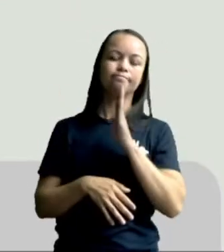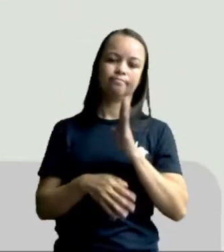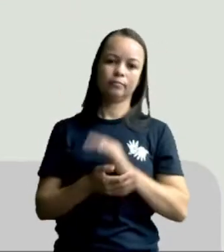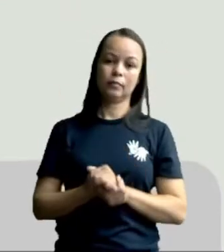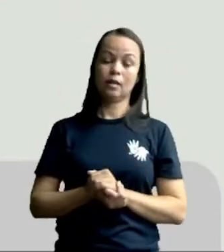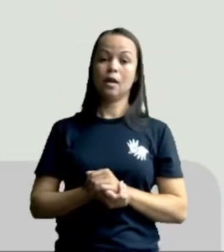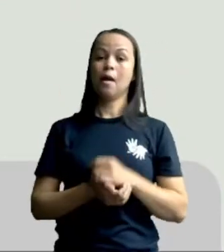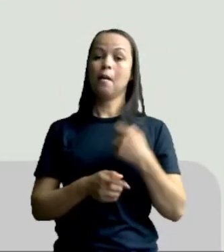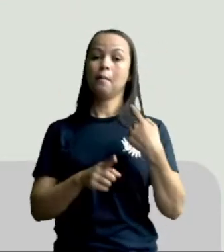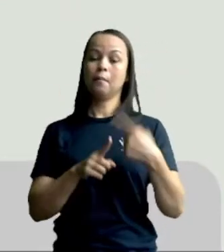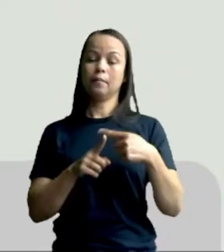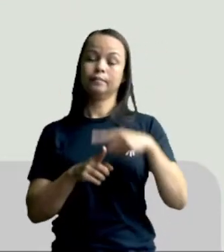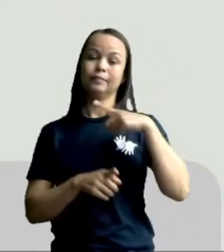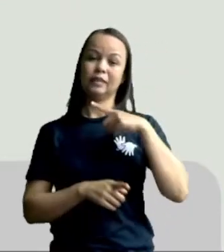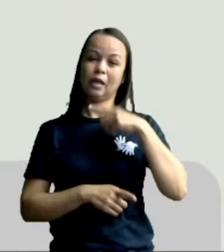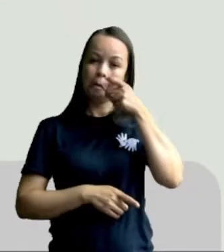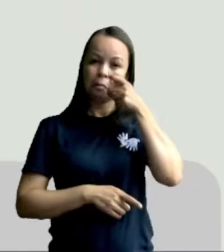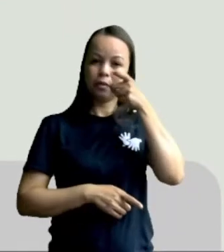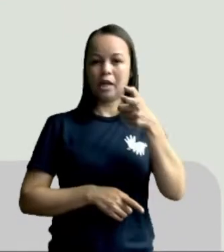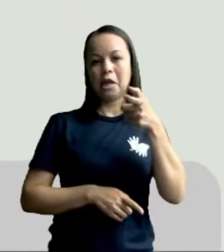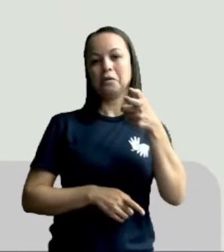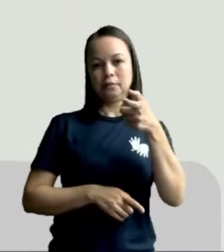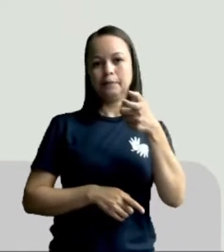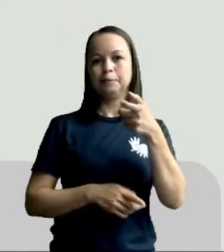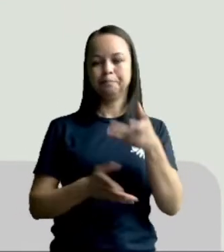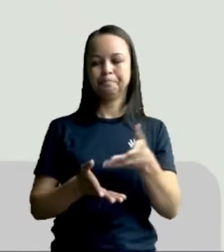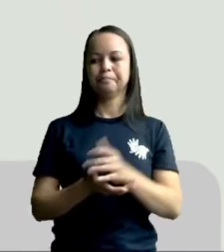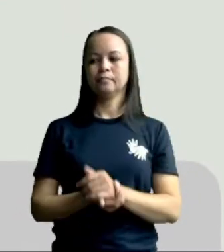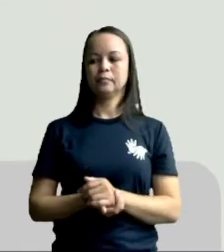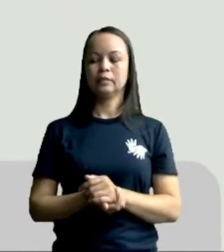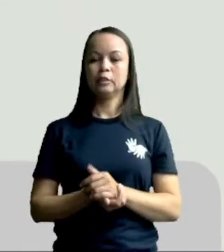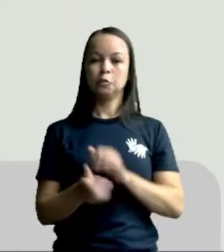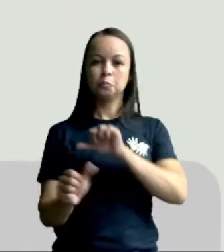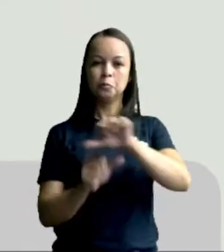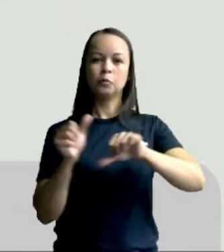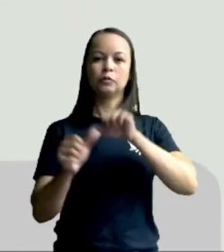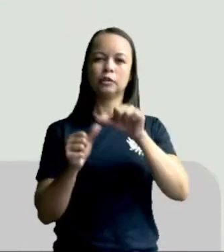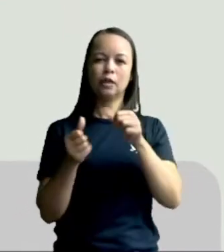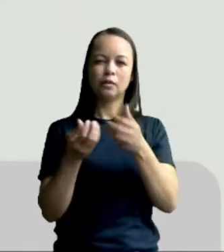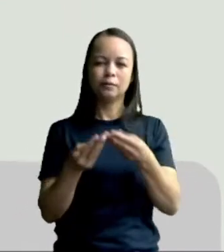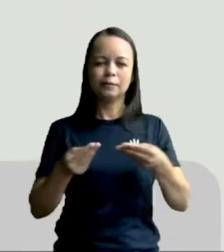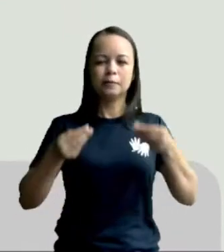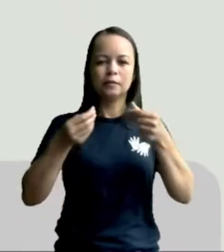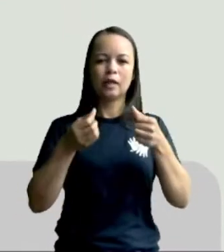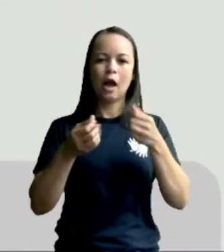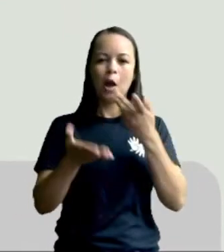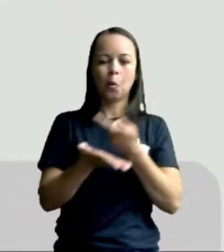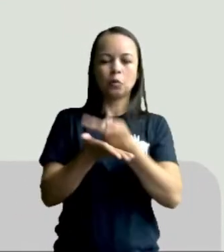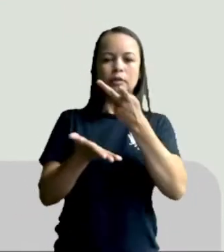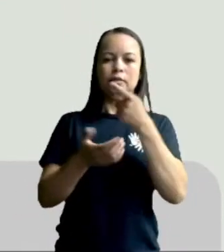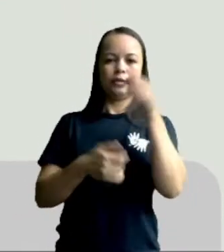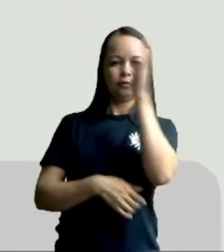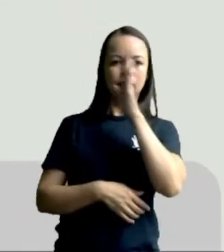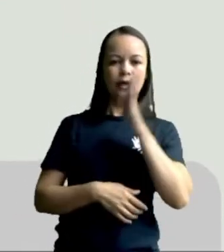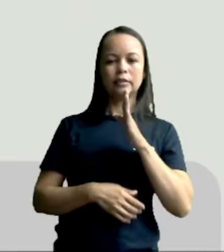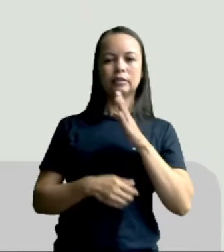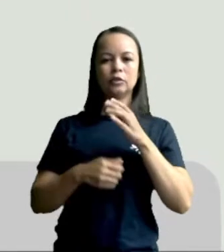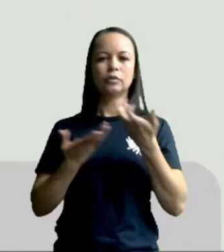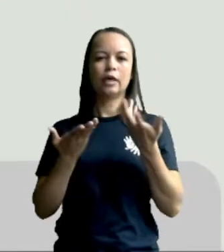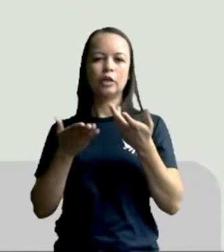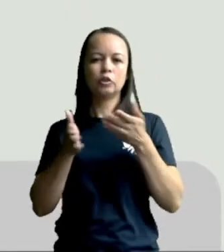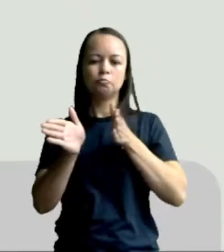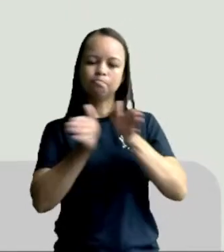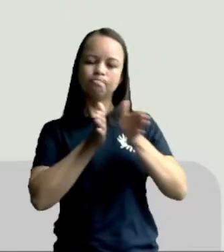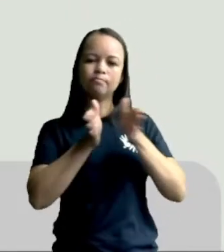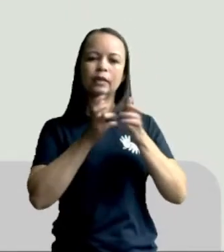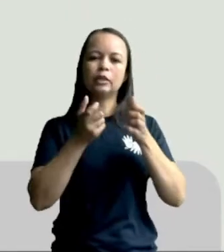Porque tinha todo o interesse em jogo. Vê só, mudanças sensíveis aconteceram no Brasil desde o período e que